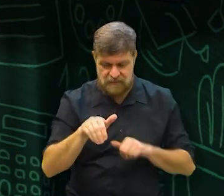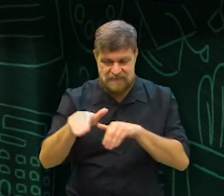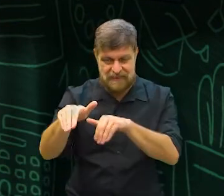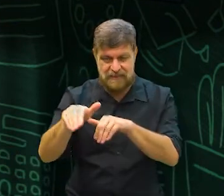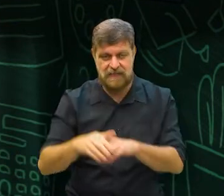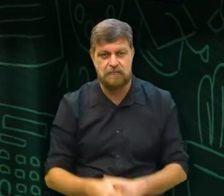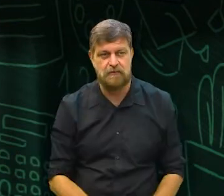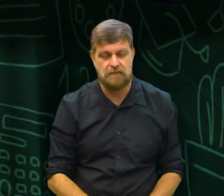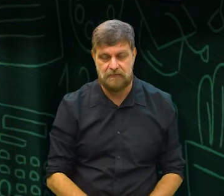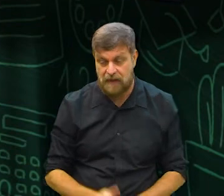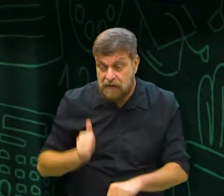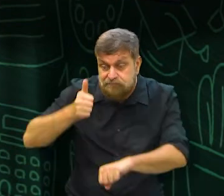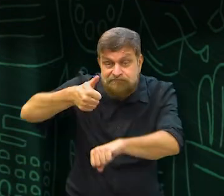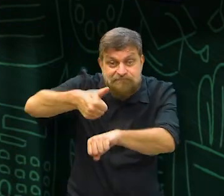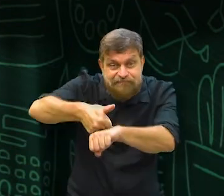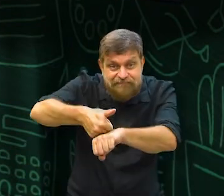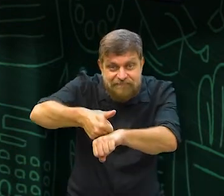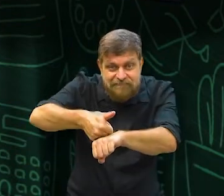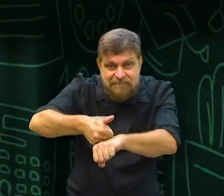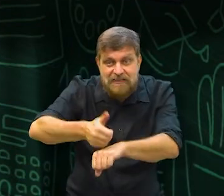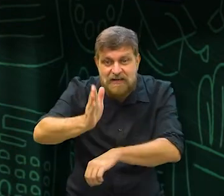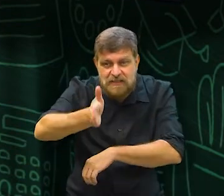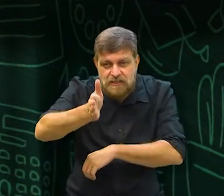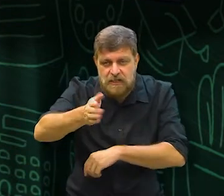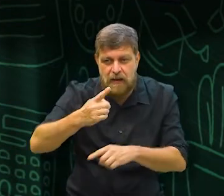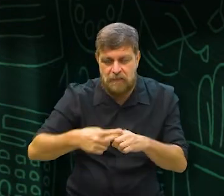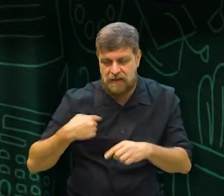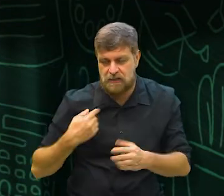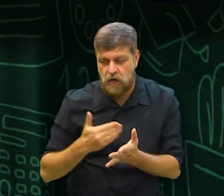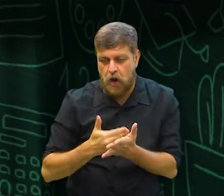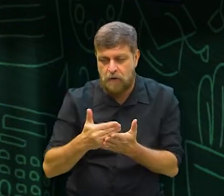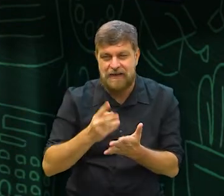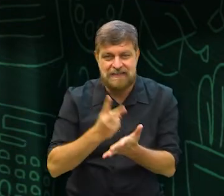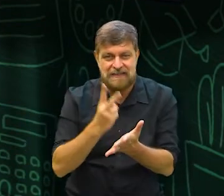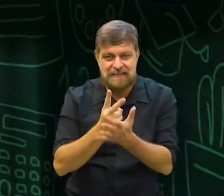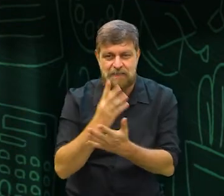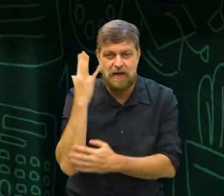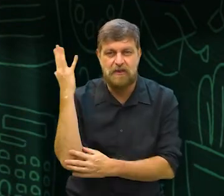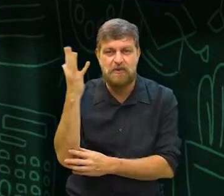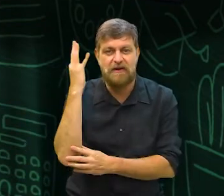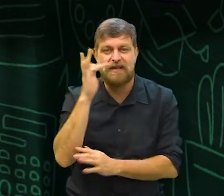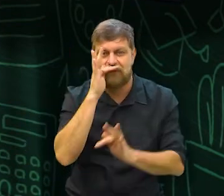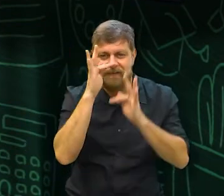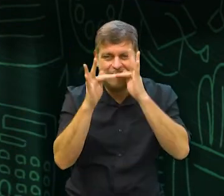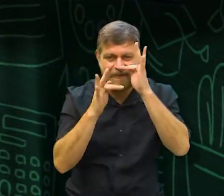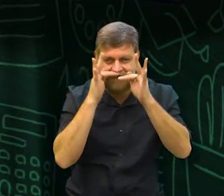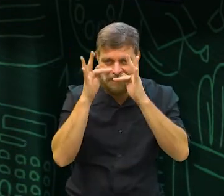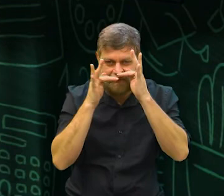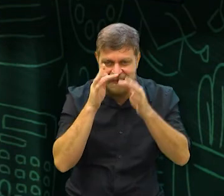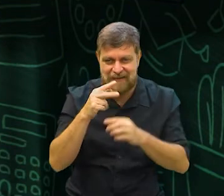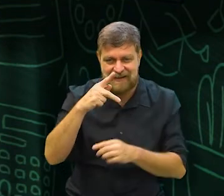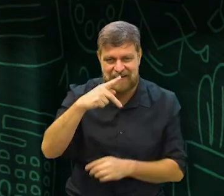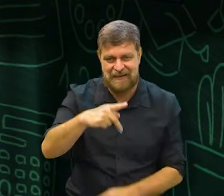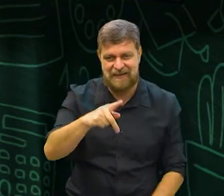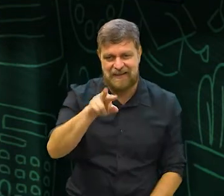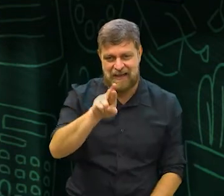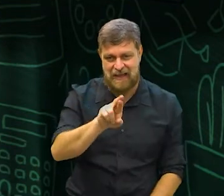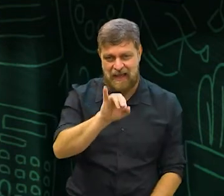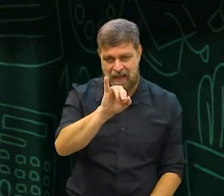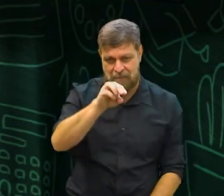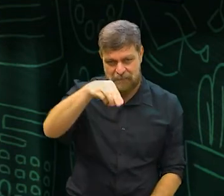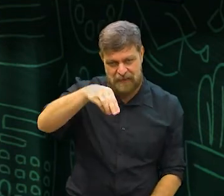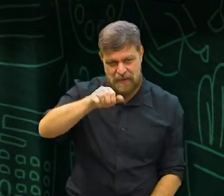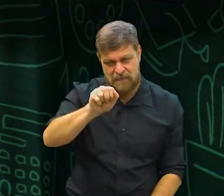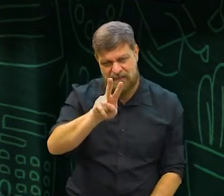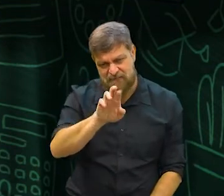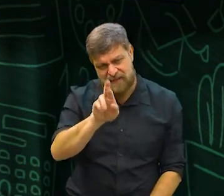setembro. Ah, tá chegando então. Está chegando já, que a gente sempre inicia na primavera. Esse é Ah, é? do projeto. Ah,